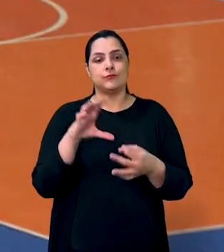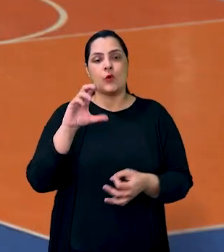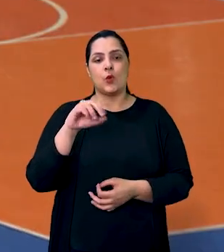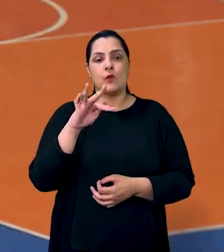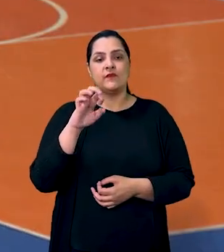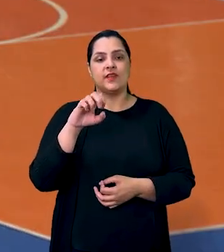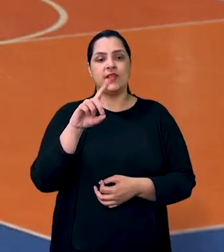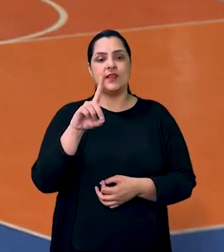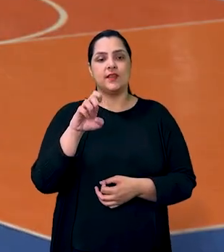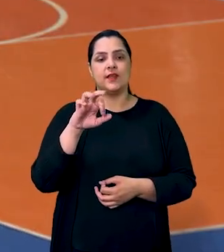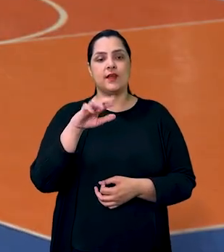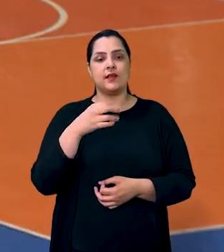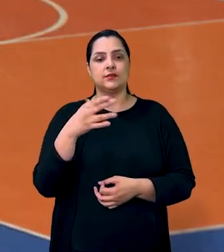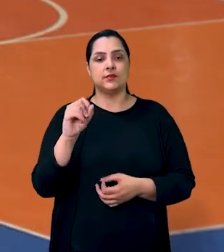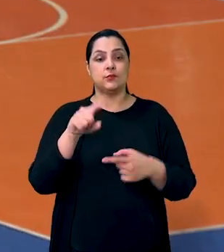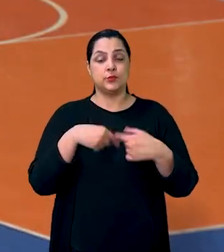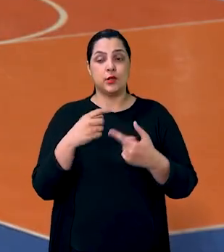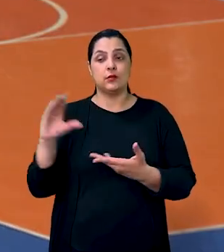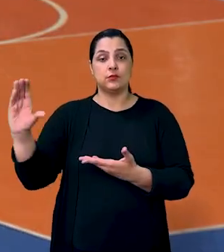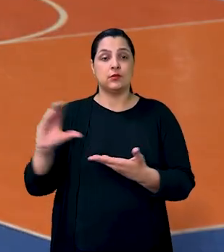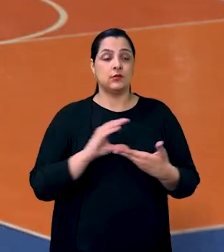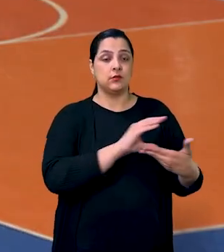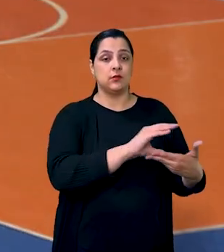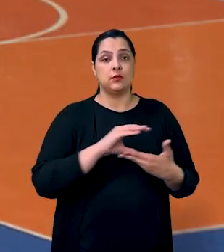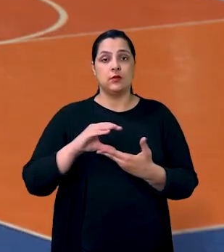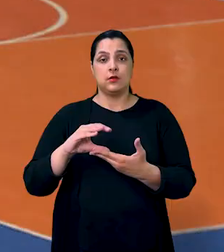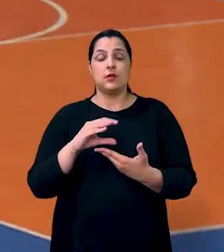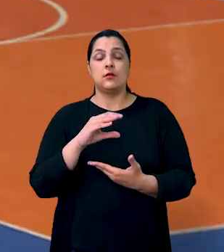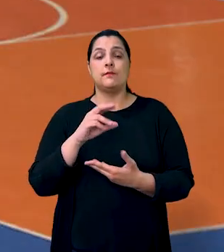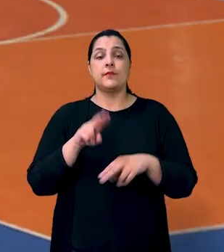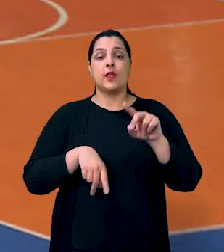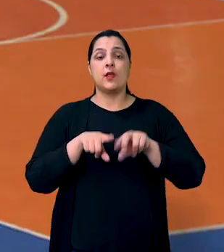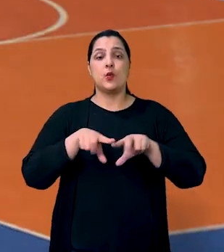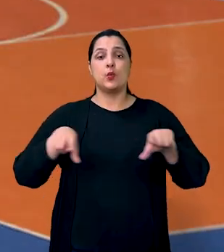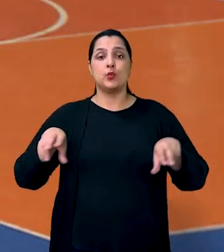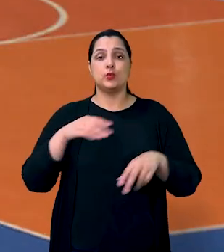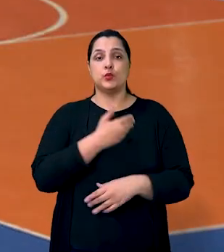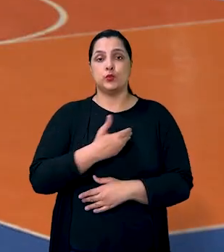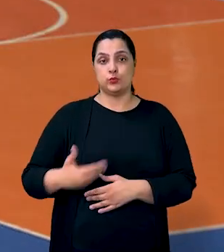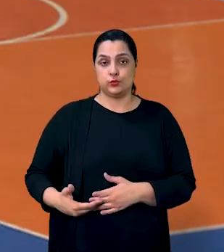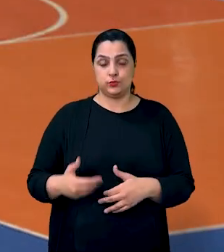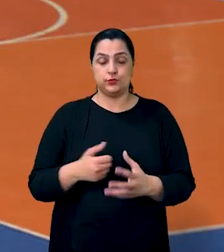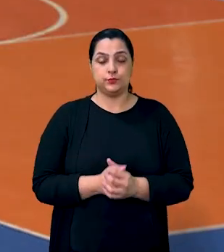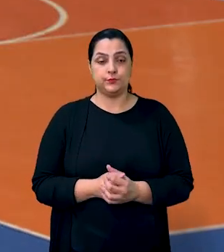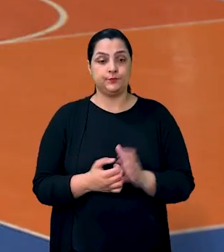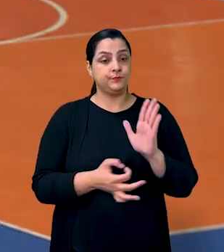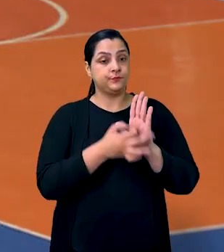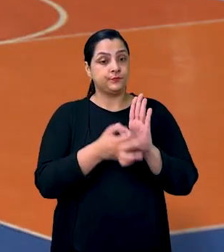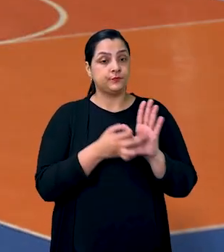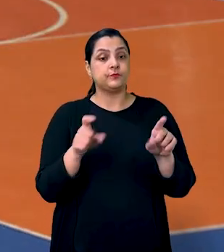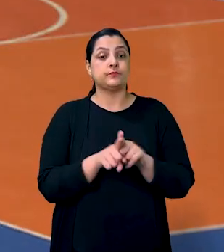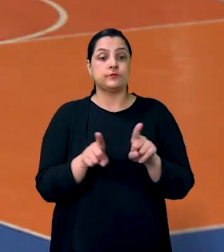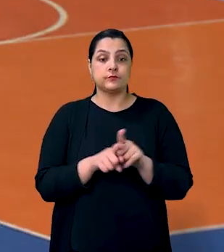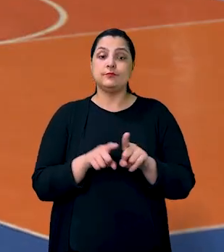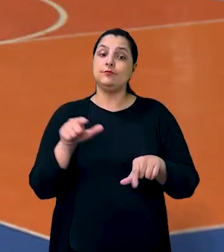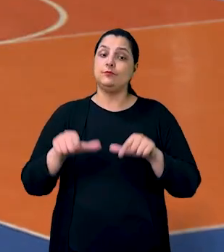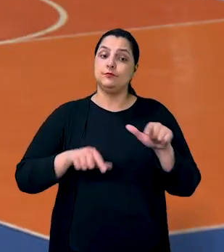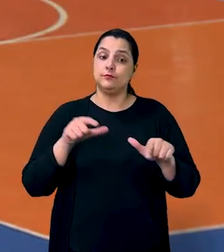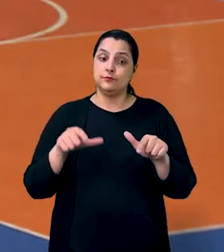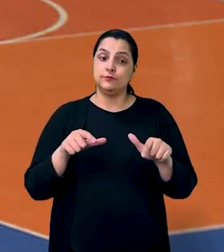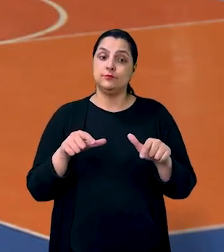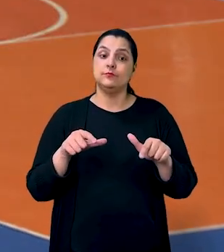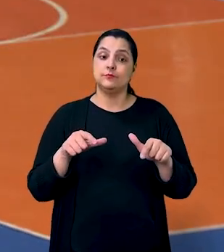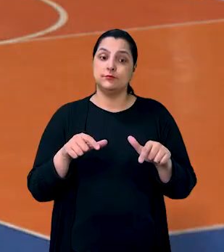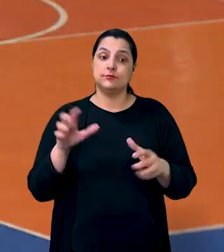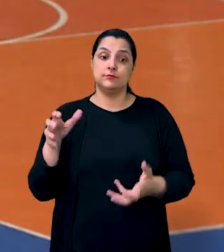à confederação por conta do repasse de recursos públicos. Outro argumento foi que tinha prestado